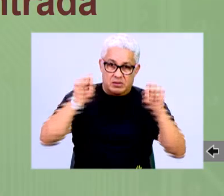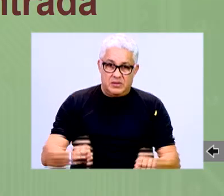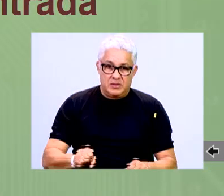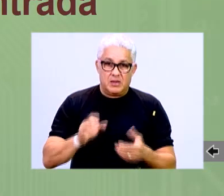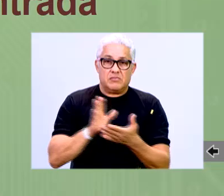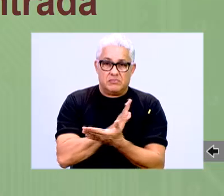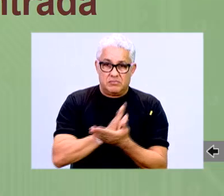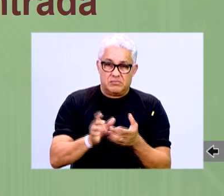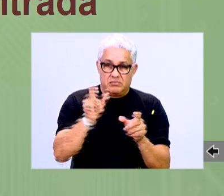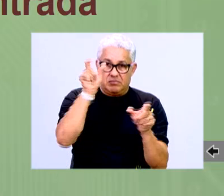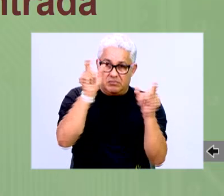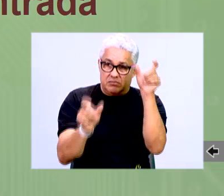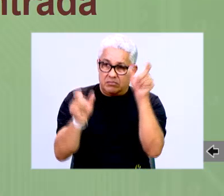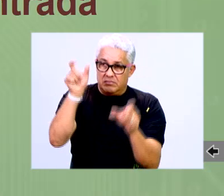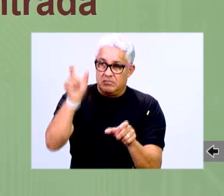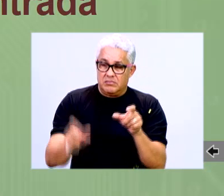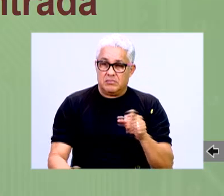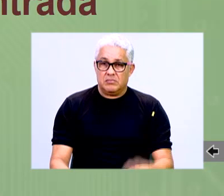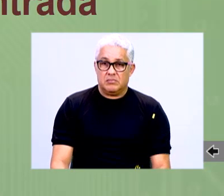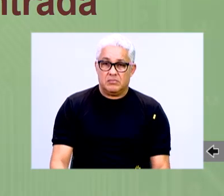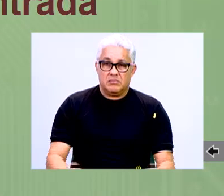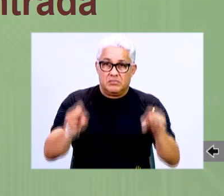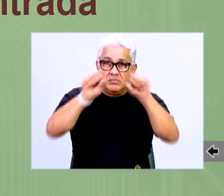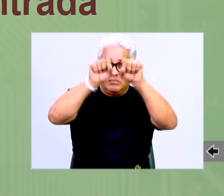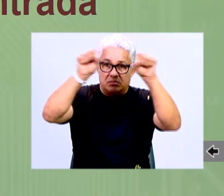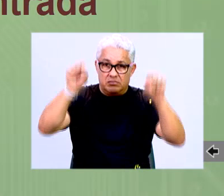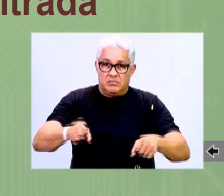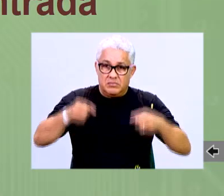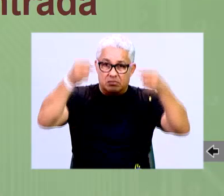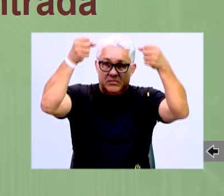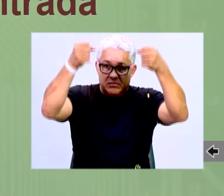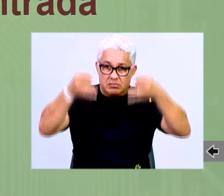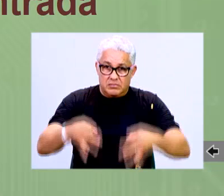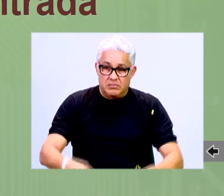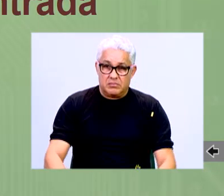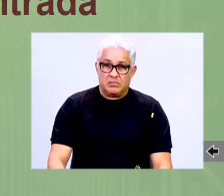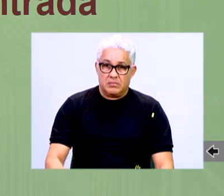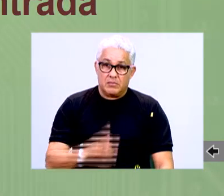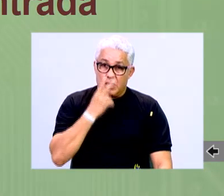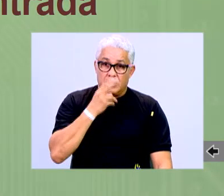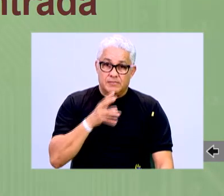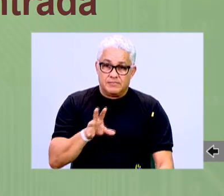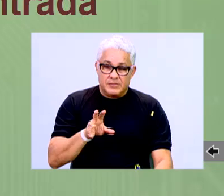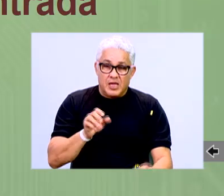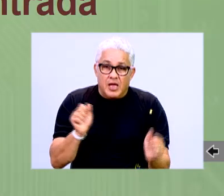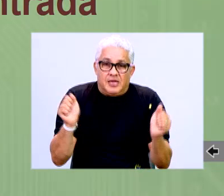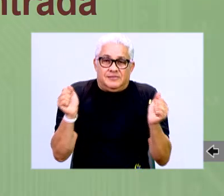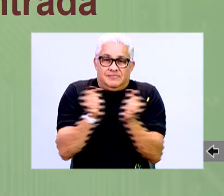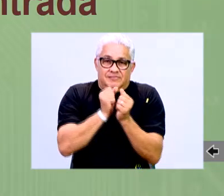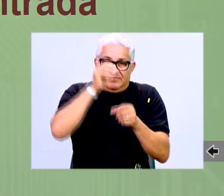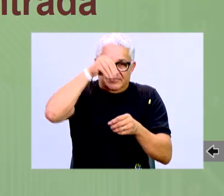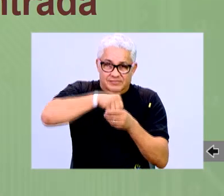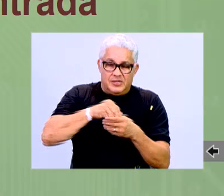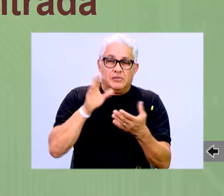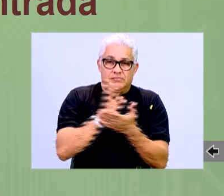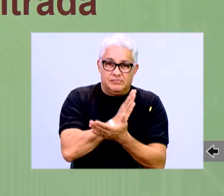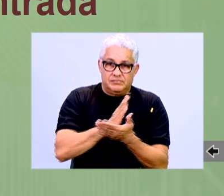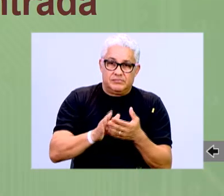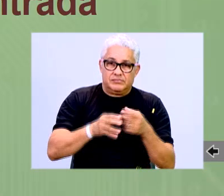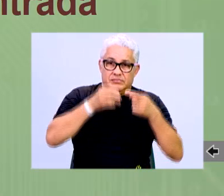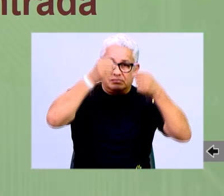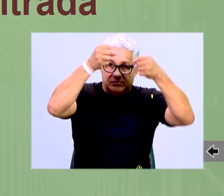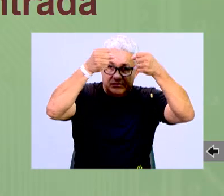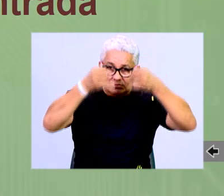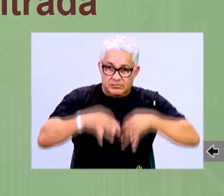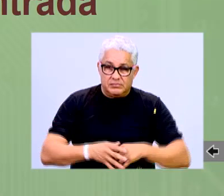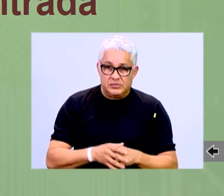Alguns clientes descrevem o sistema como se fizessem parte dele. Outros descrevem